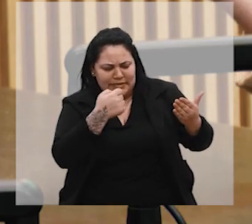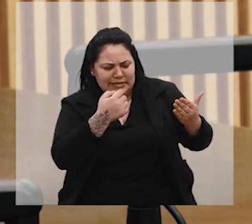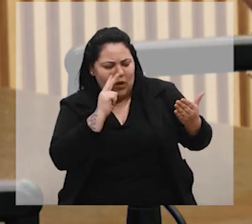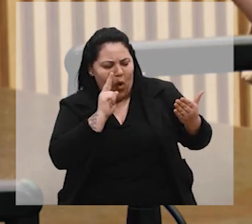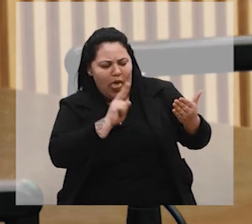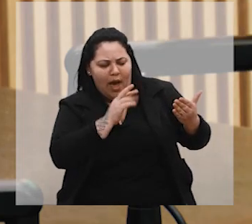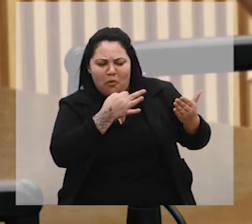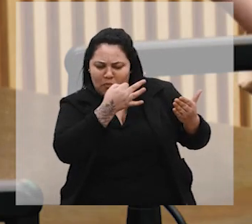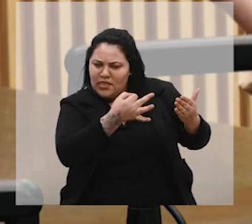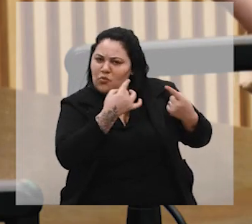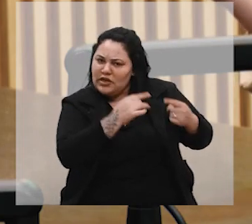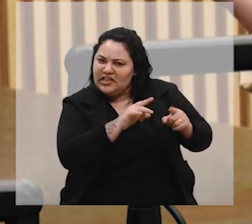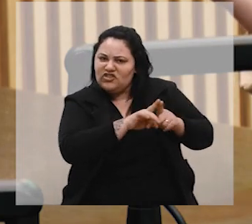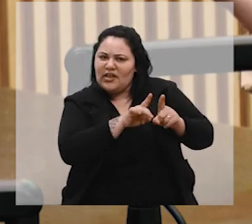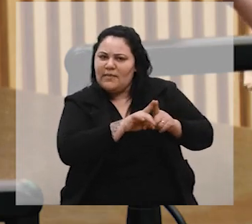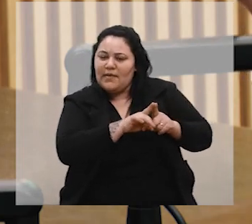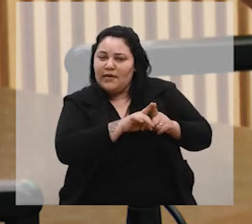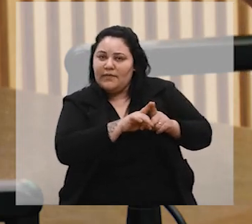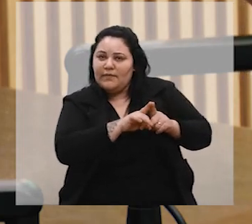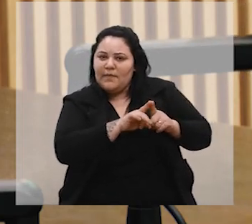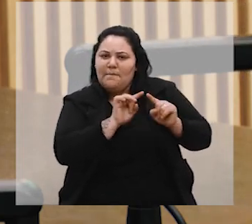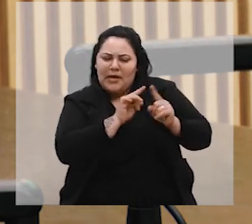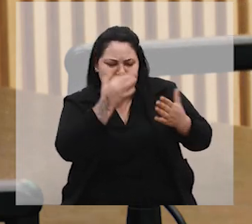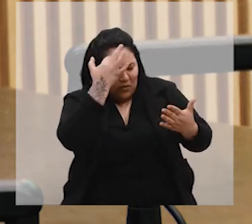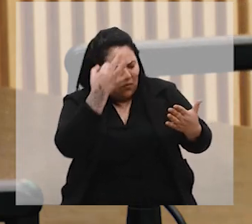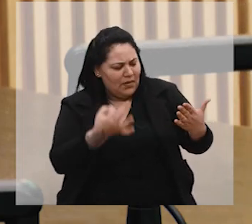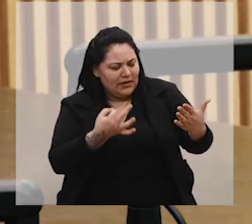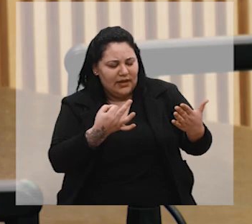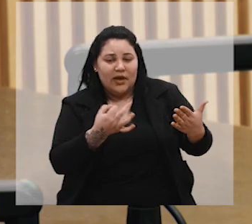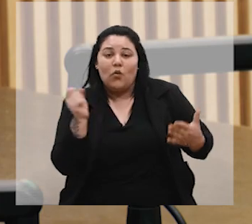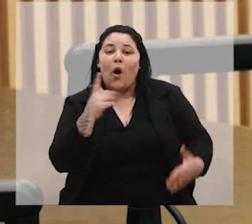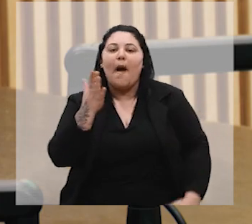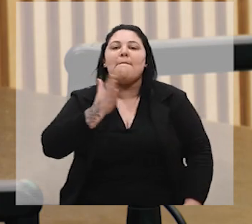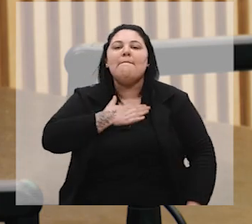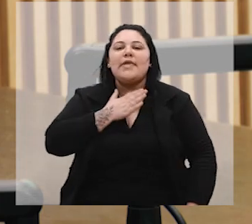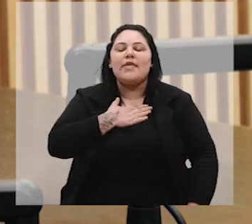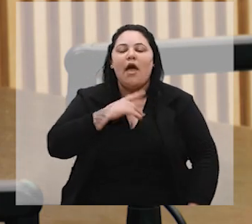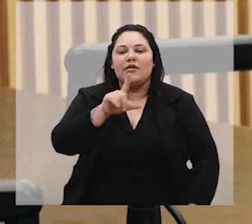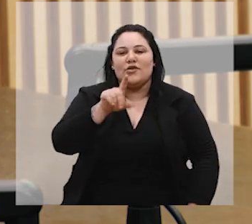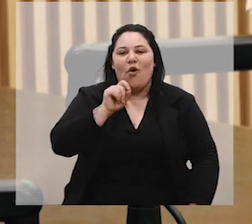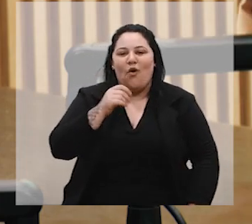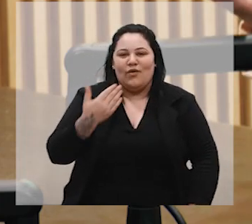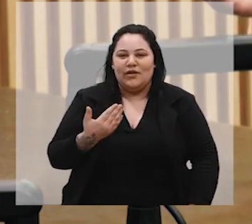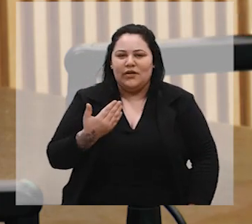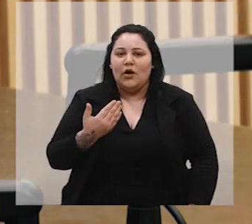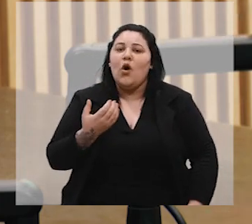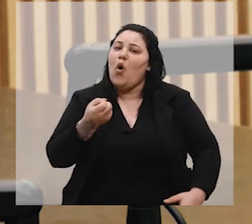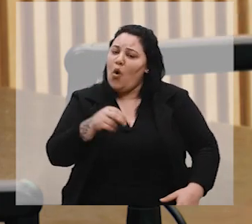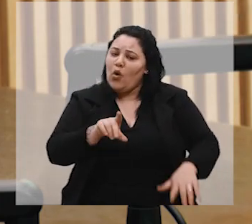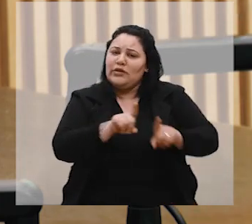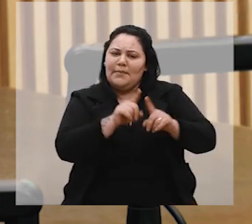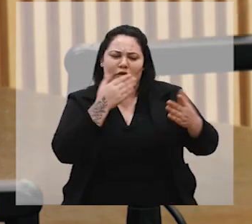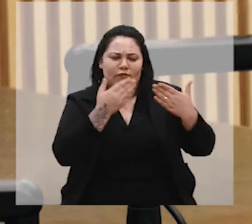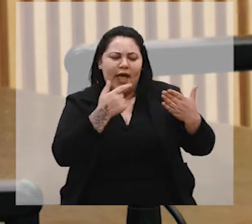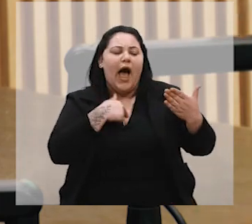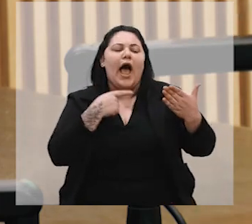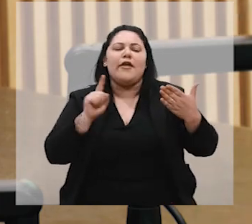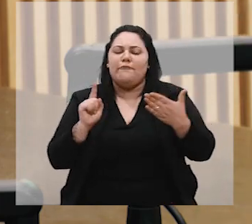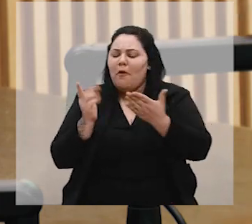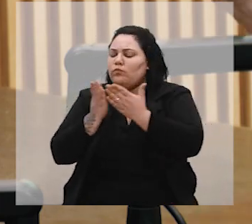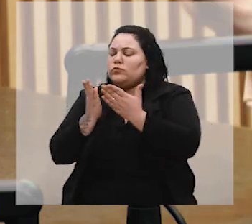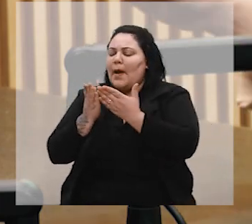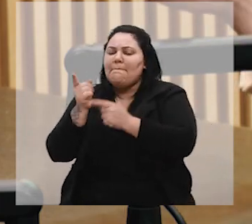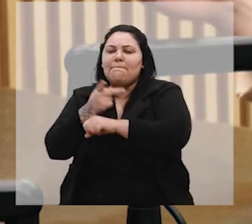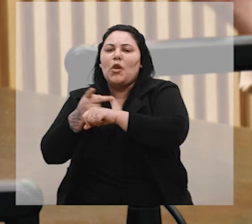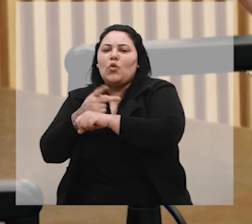maneira crítica, né? Que fica melhor colocado, mas entender qual é a sua decisão e buscar o conhecimento, conhecer os candidatos e